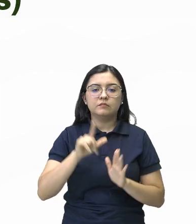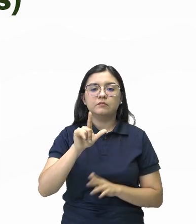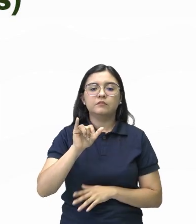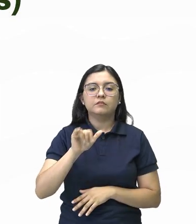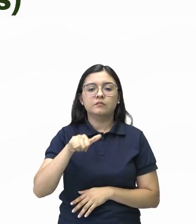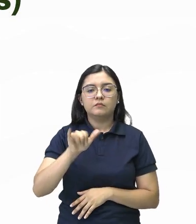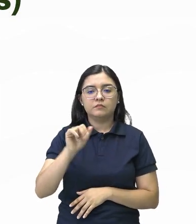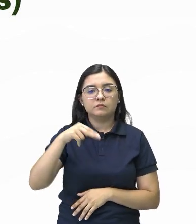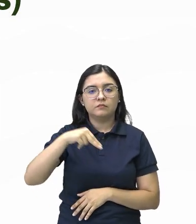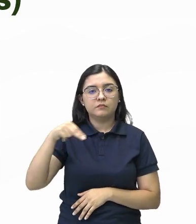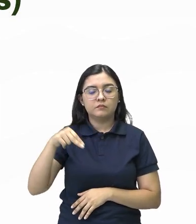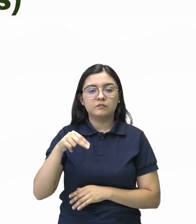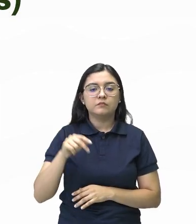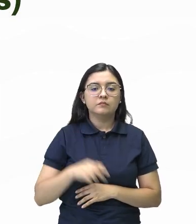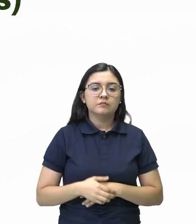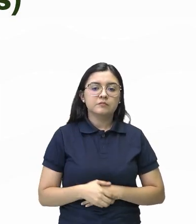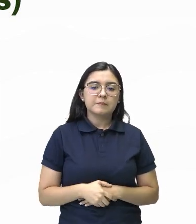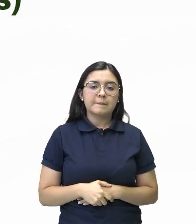Margulis,